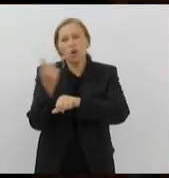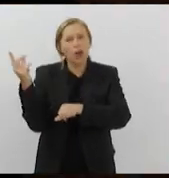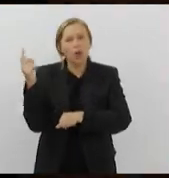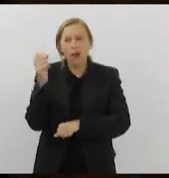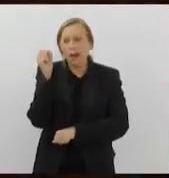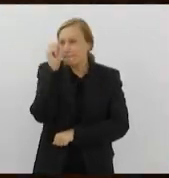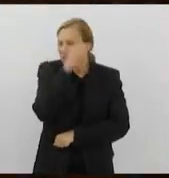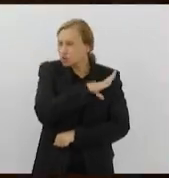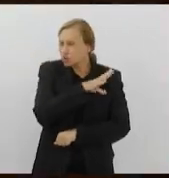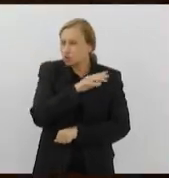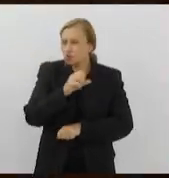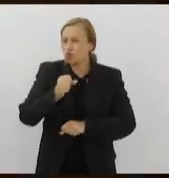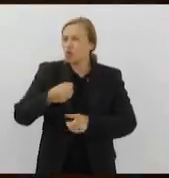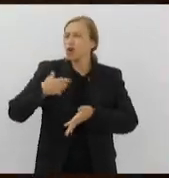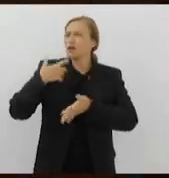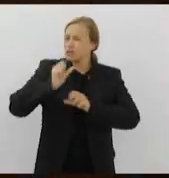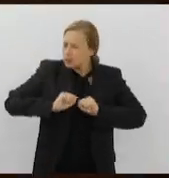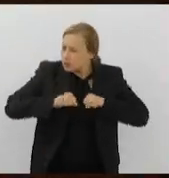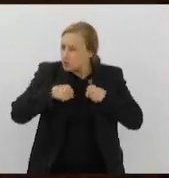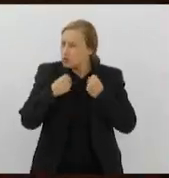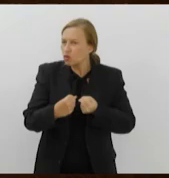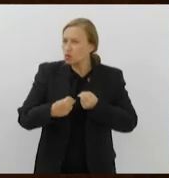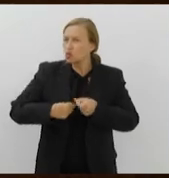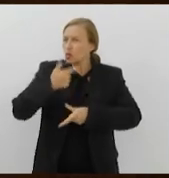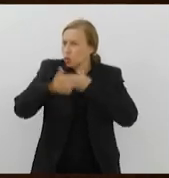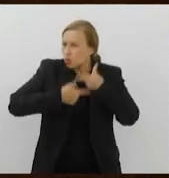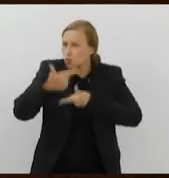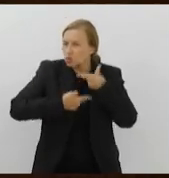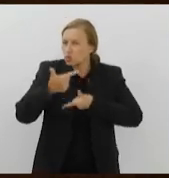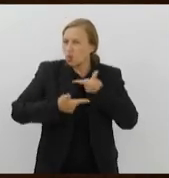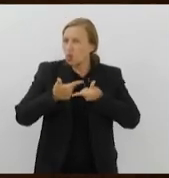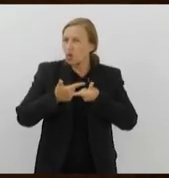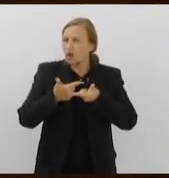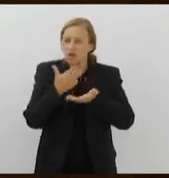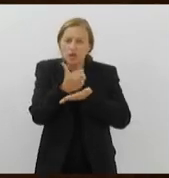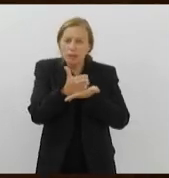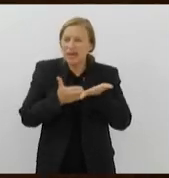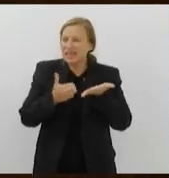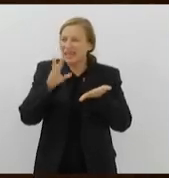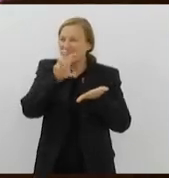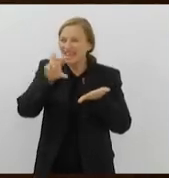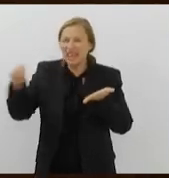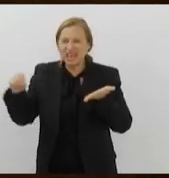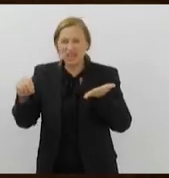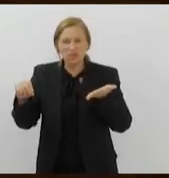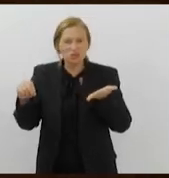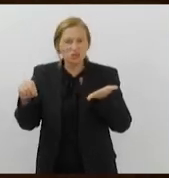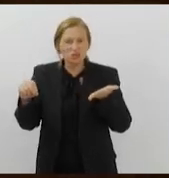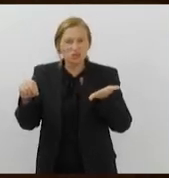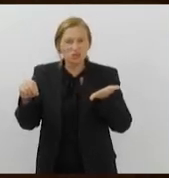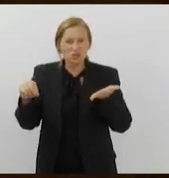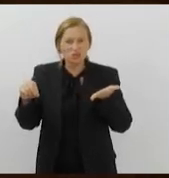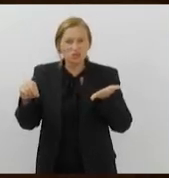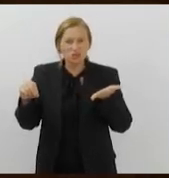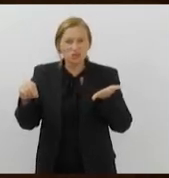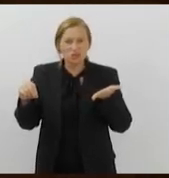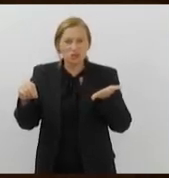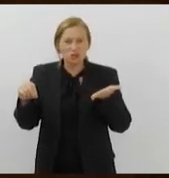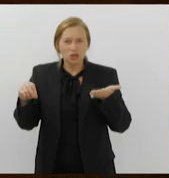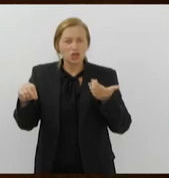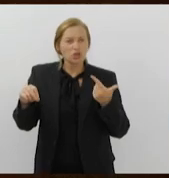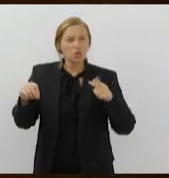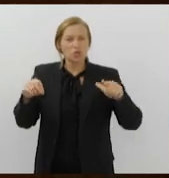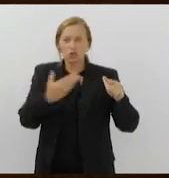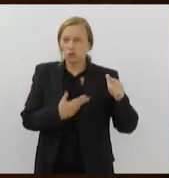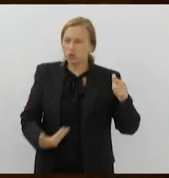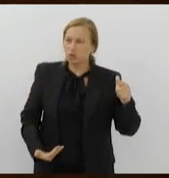Conseguiu R$ 826 mil de premiação. Vai levar para casa só 500. O governo vai... Ou melhor, esse governo é um governo que taxa